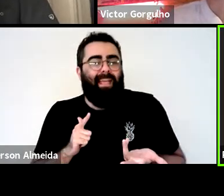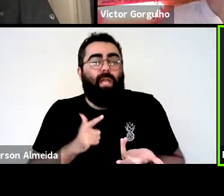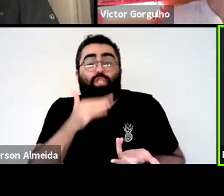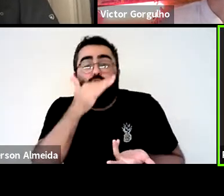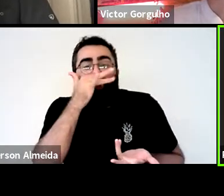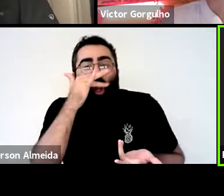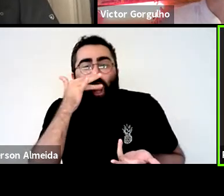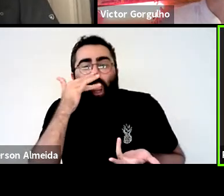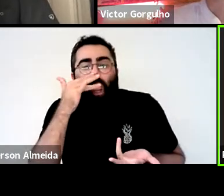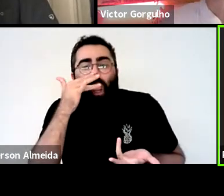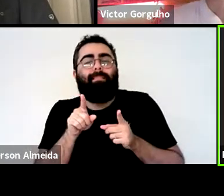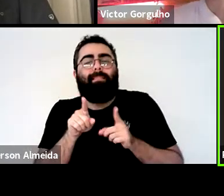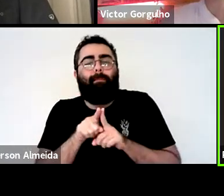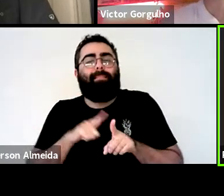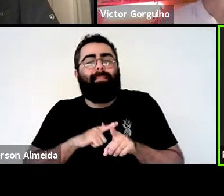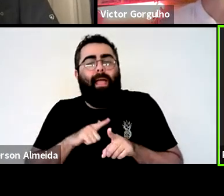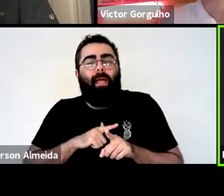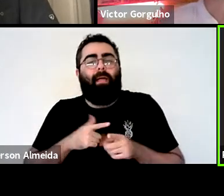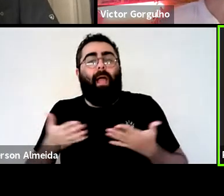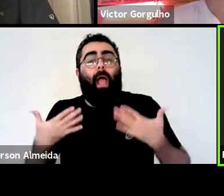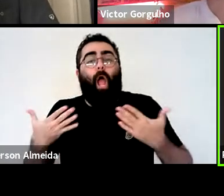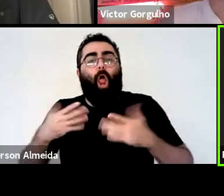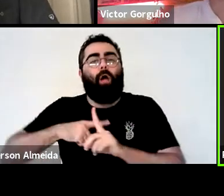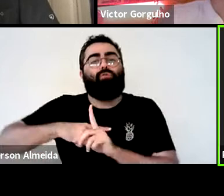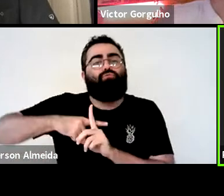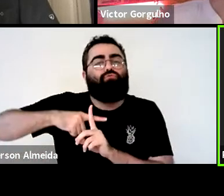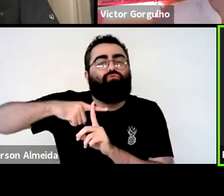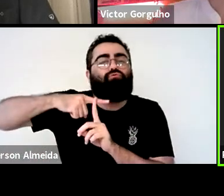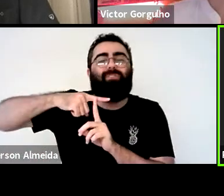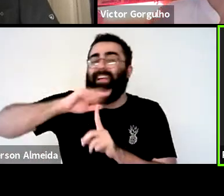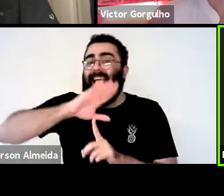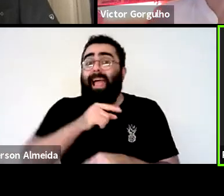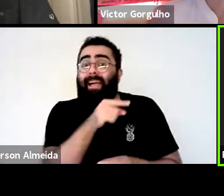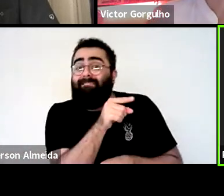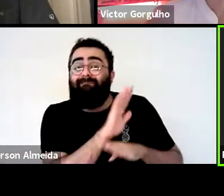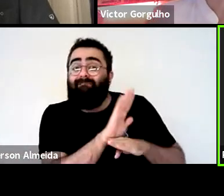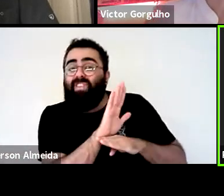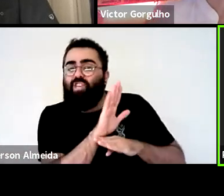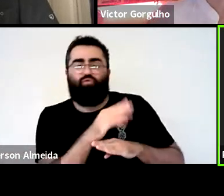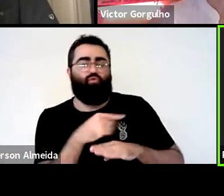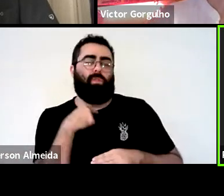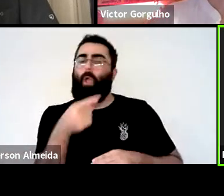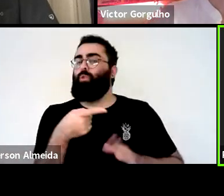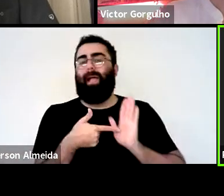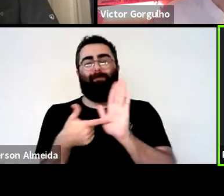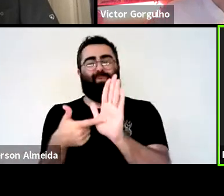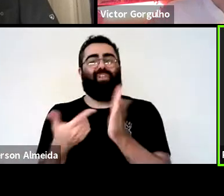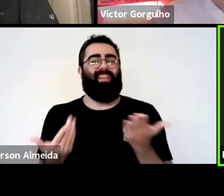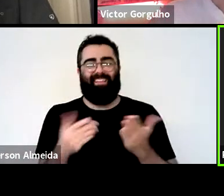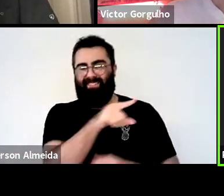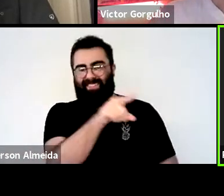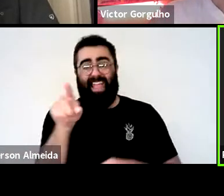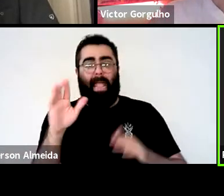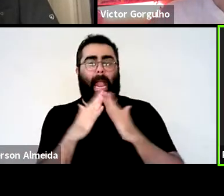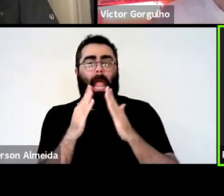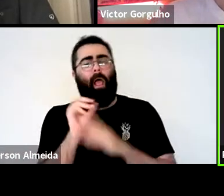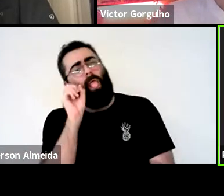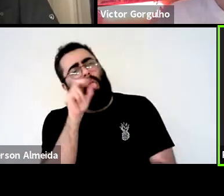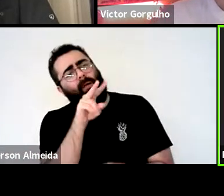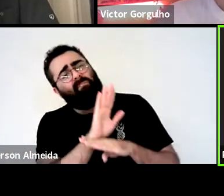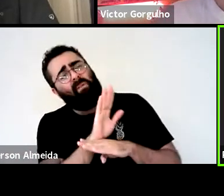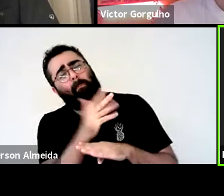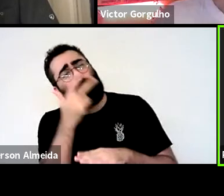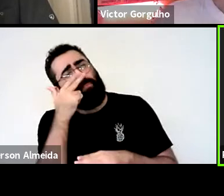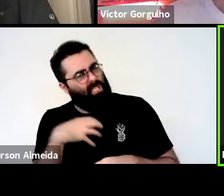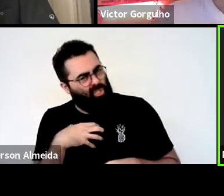uma temperatura, tem uma coisa que o vídeo não dá conta. E era essa também um dos nossos desafios ao fazer o